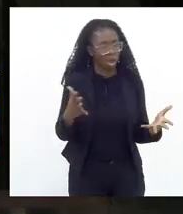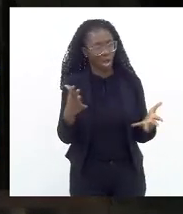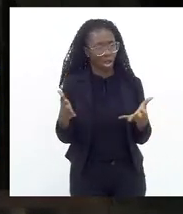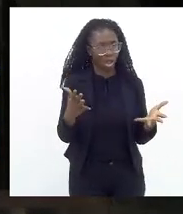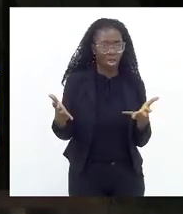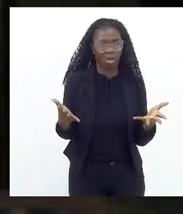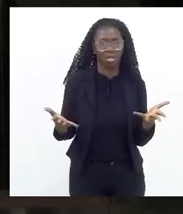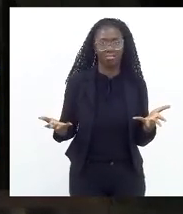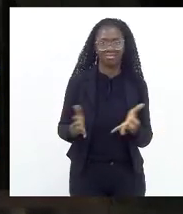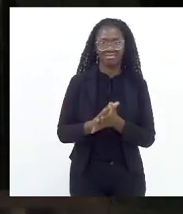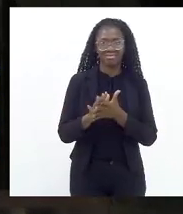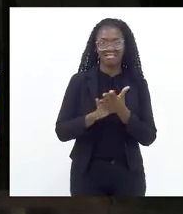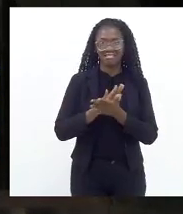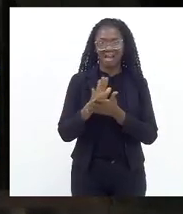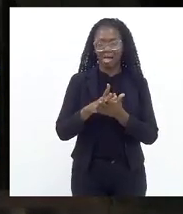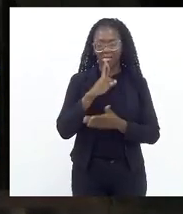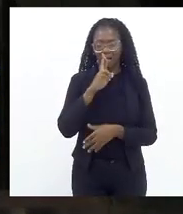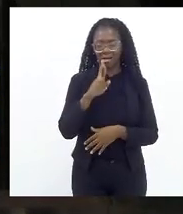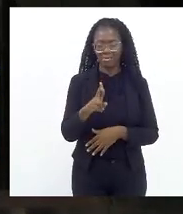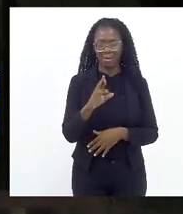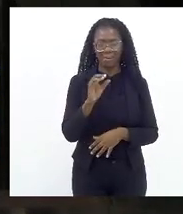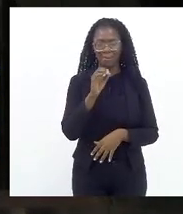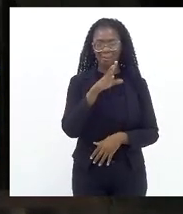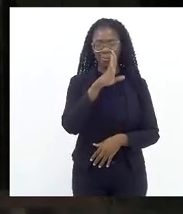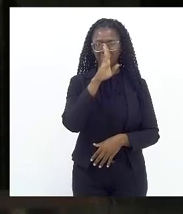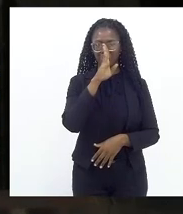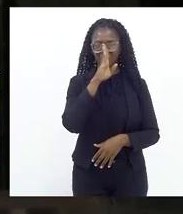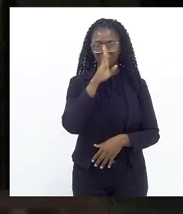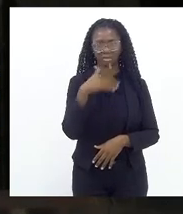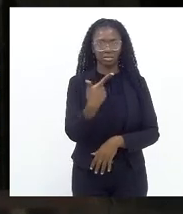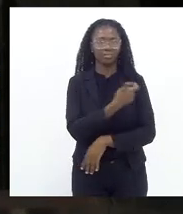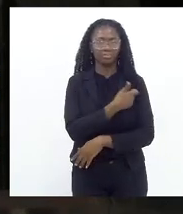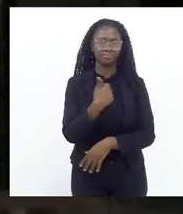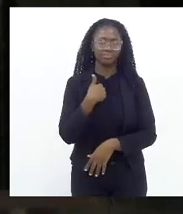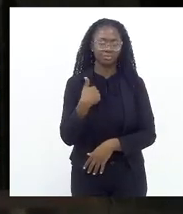incorporar a vacina da Pfizer, por acaso a vacina que eu tomei,